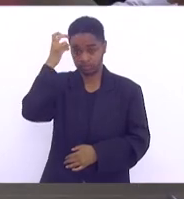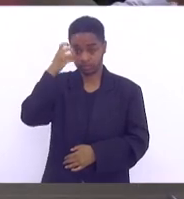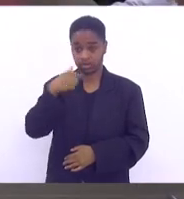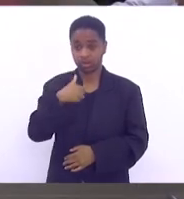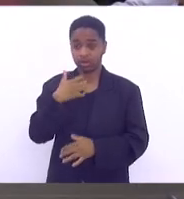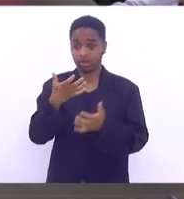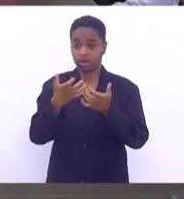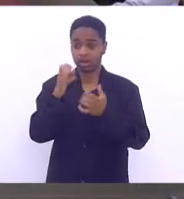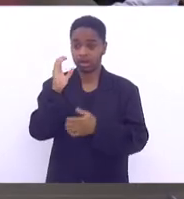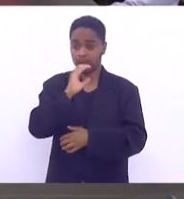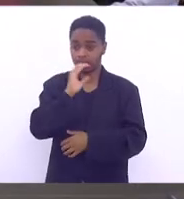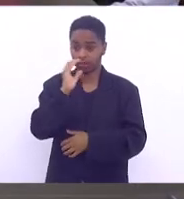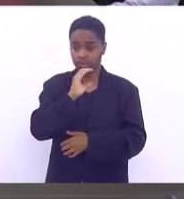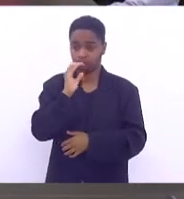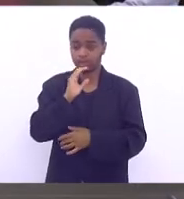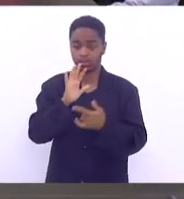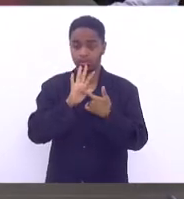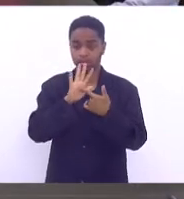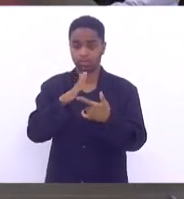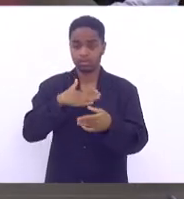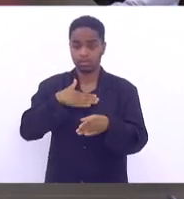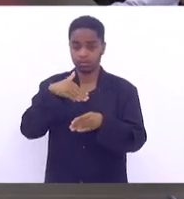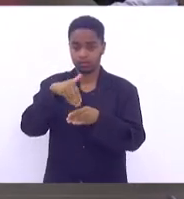quero manifestar também o meu voto